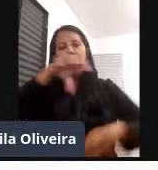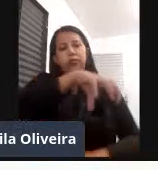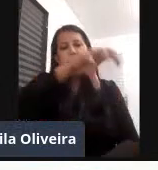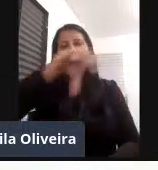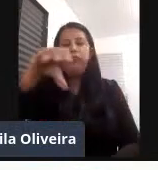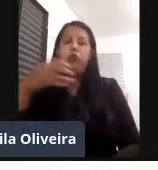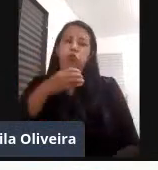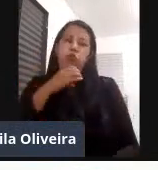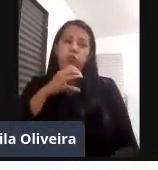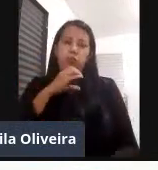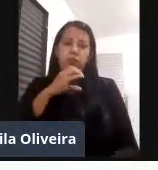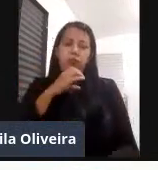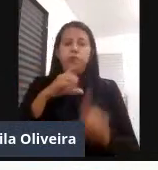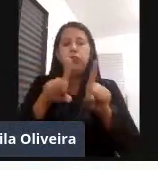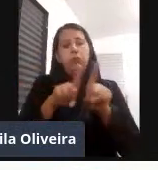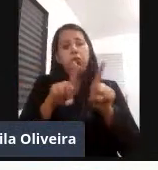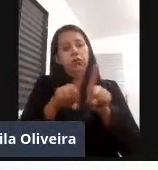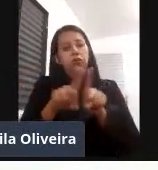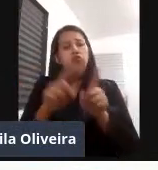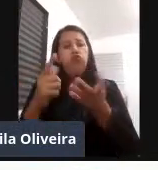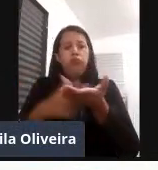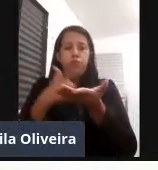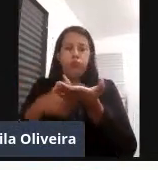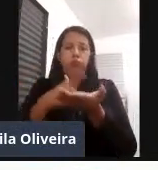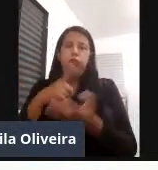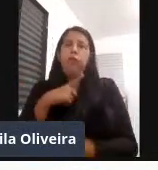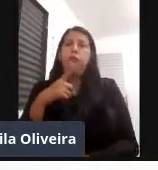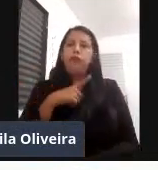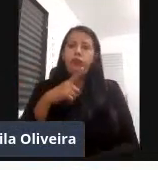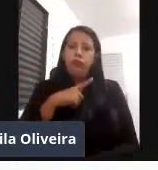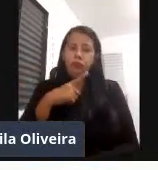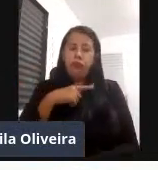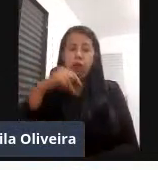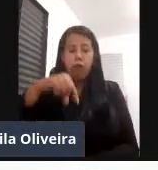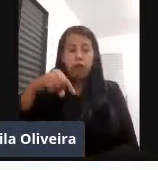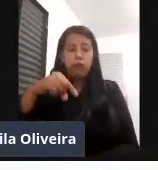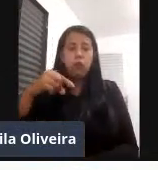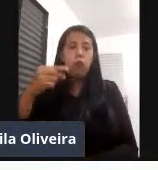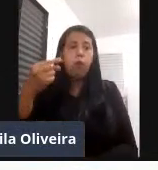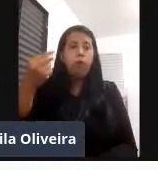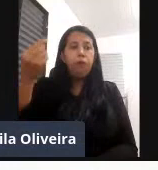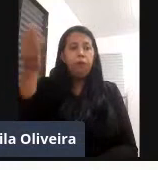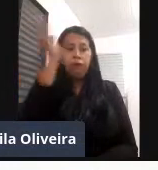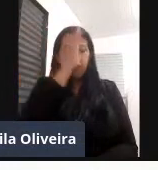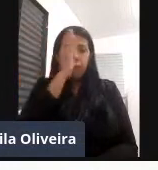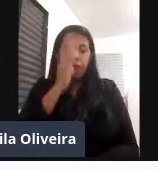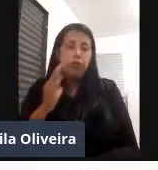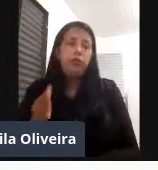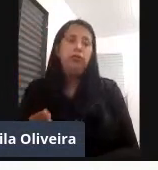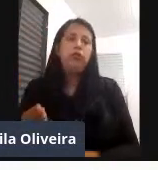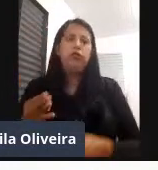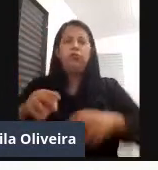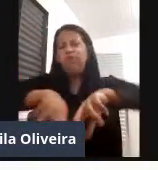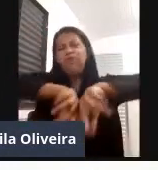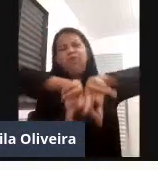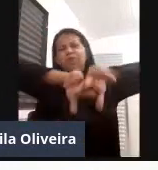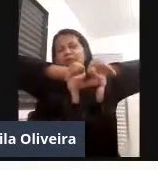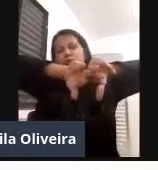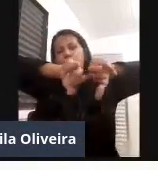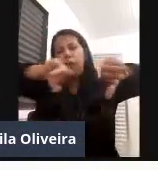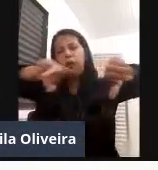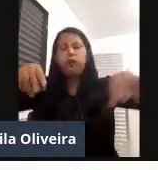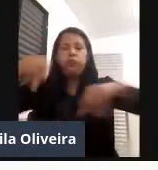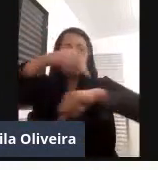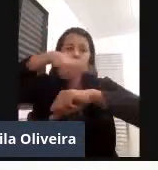E também de vários livros que são publicados no Brasil, no Chile, em Cuba, Espanha, Venezuela